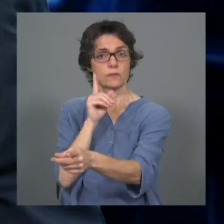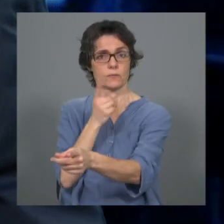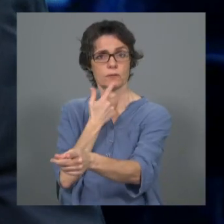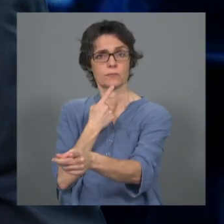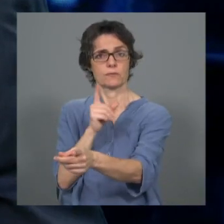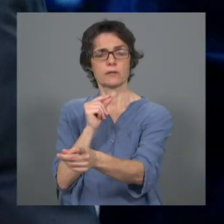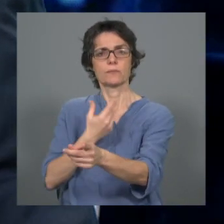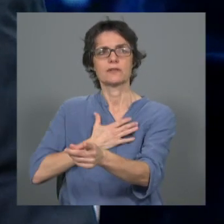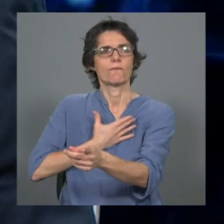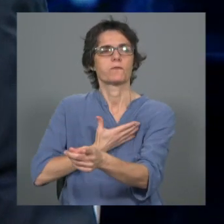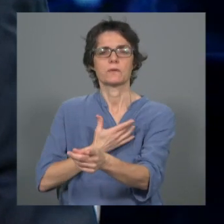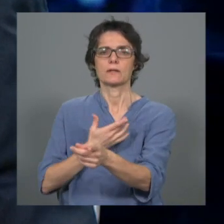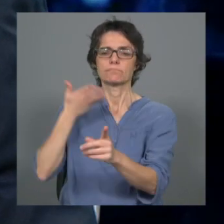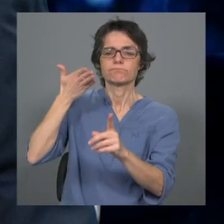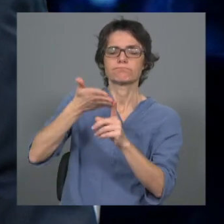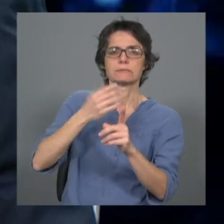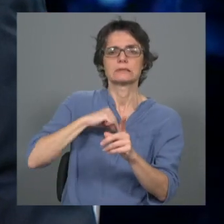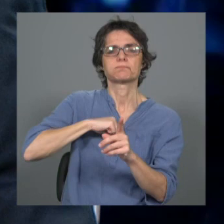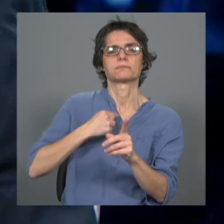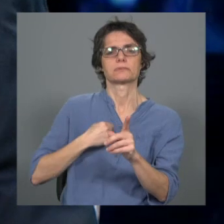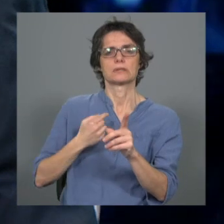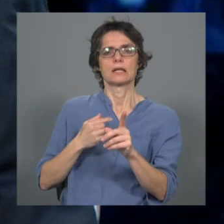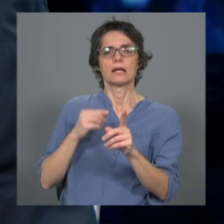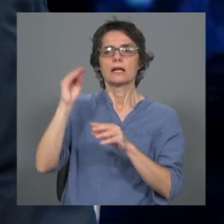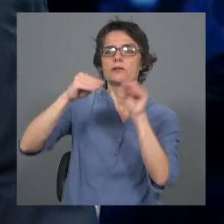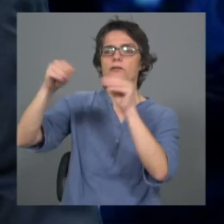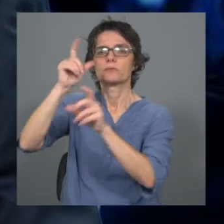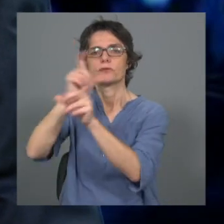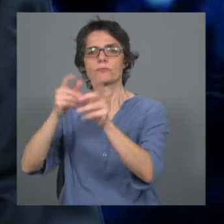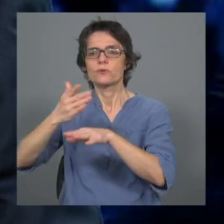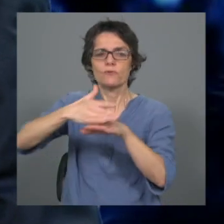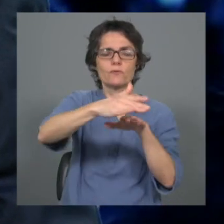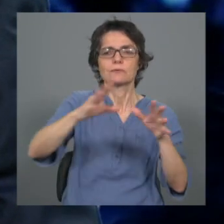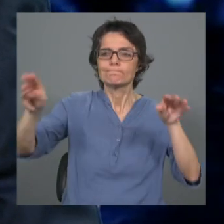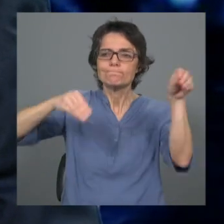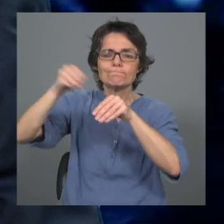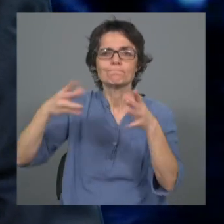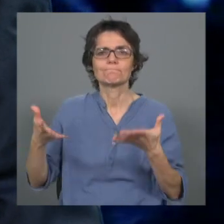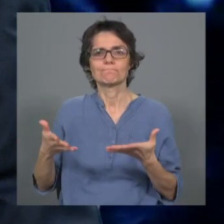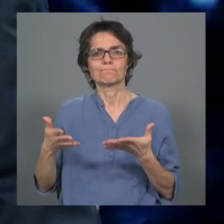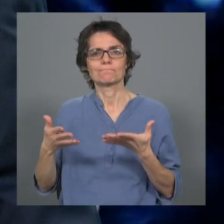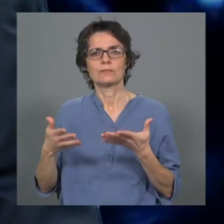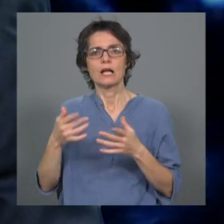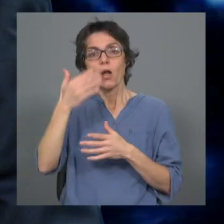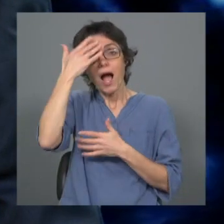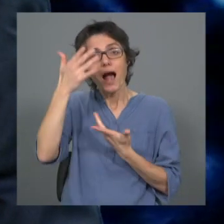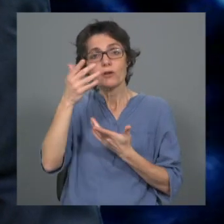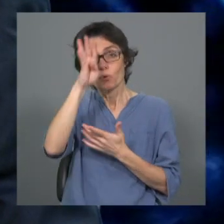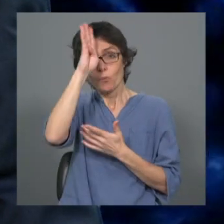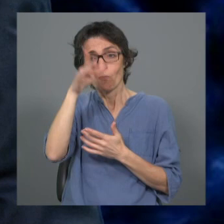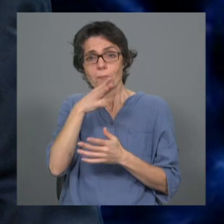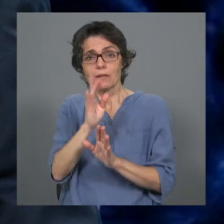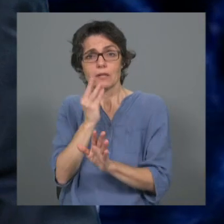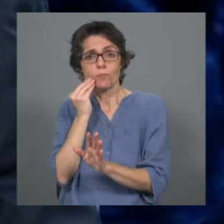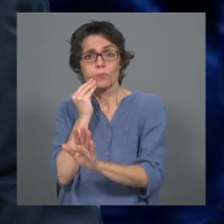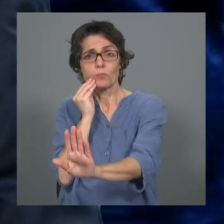da evangelização, da missão, das periferias. No fundo, eu creio que aquilo que o Papa ia dizendo na exortação e que foi